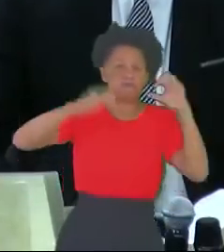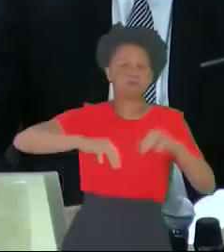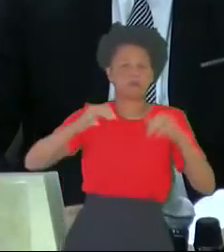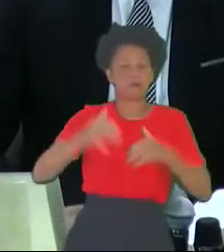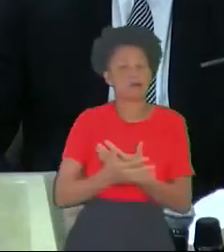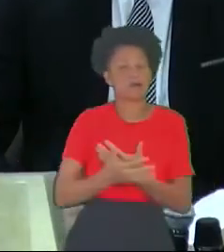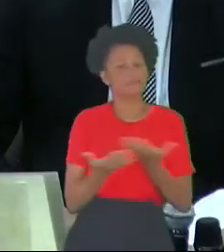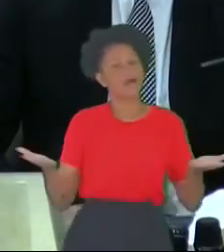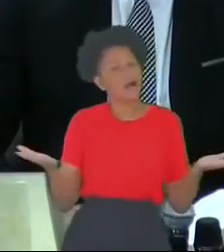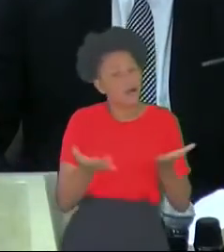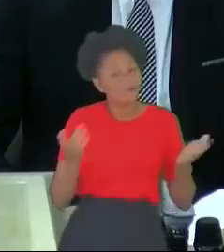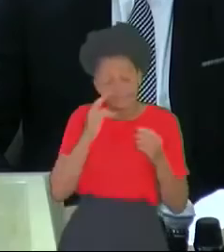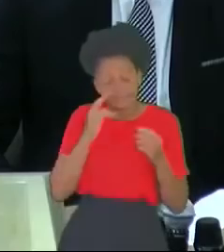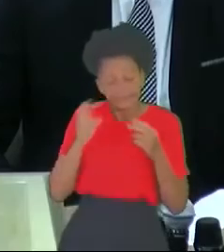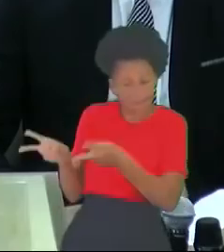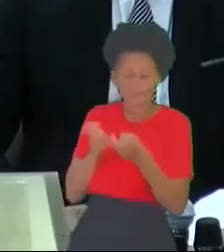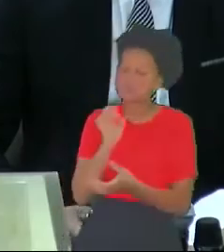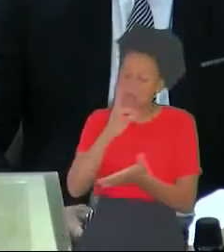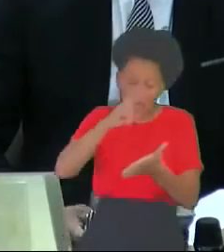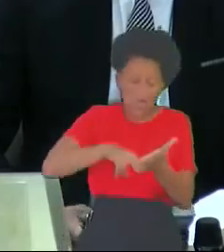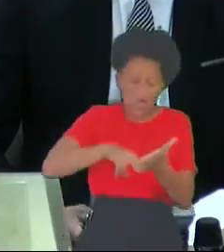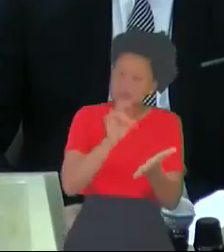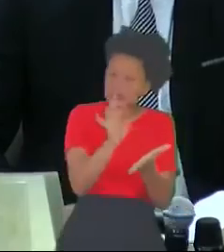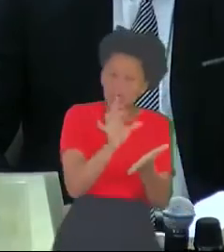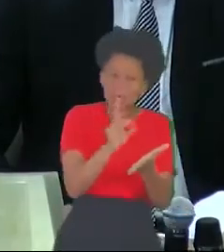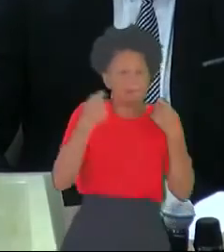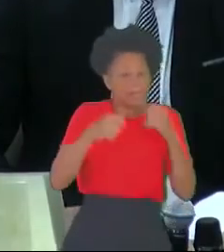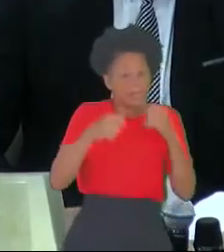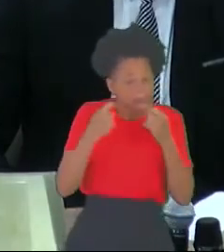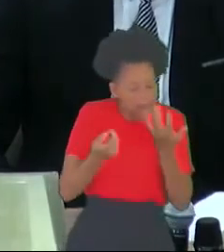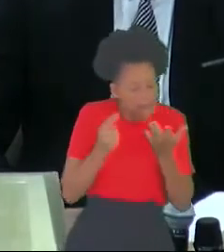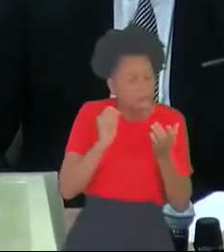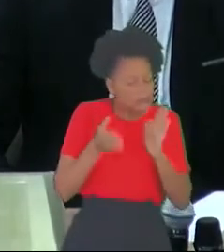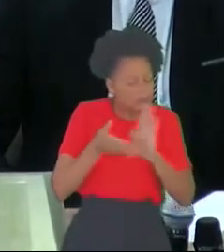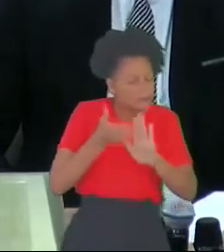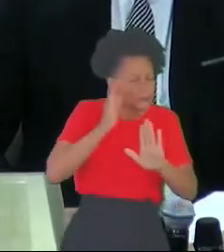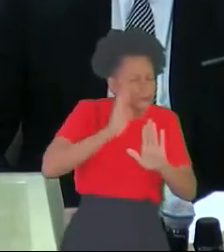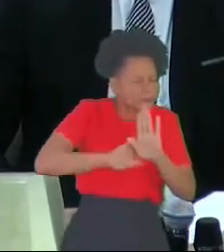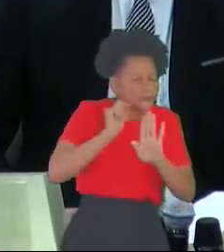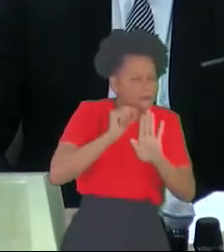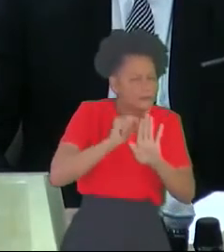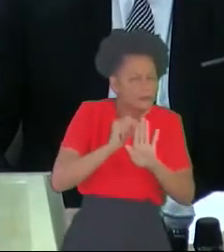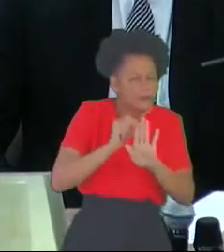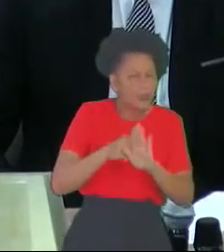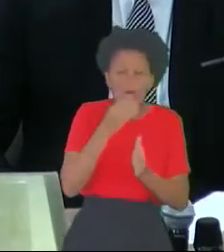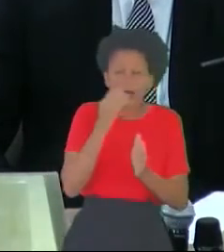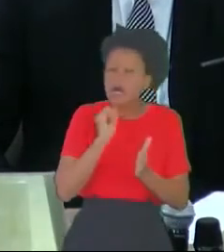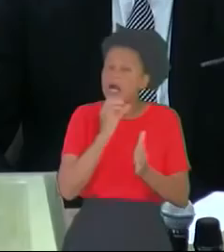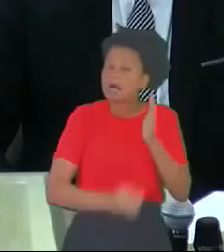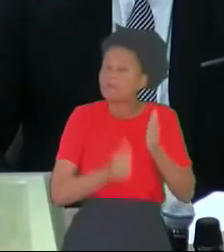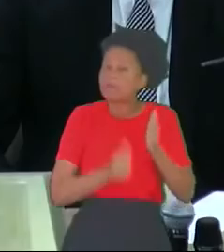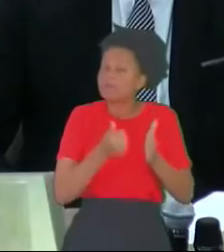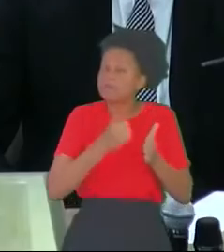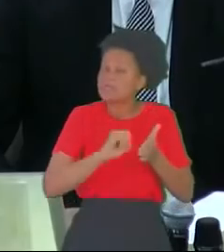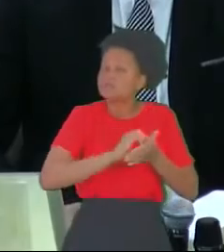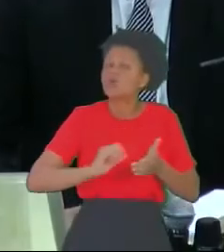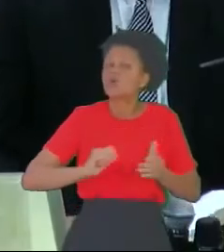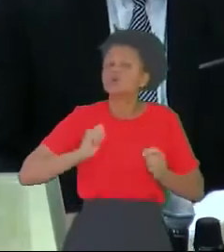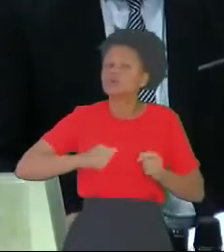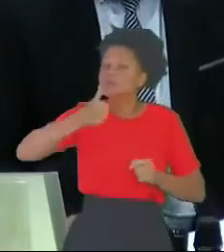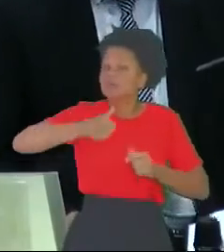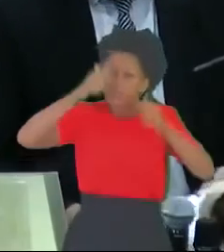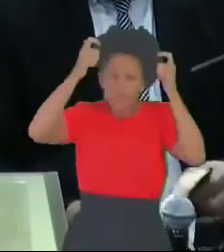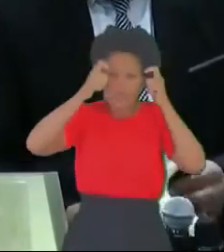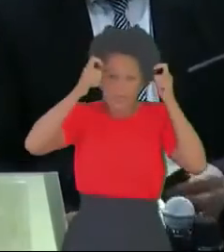Agora a gente precisa observar, a gente só lê isso. Mas a gente precisa observar, isso foi no capítulo 18 de 1 Reis. Vamos ver isso,